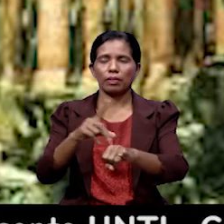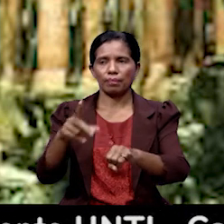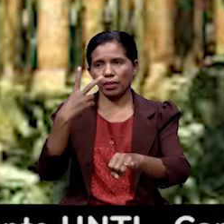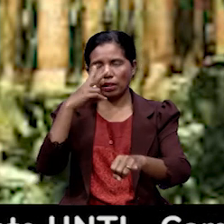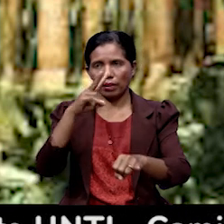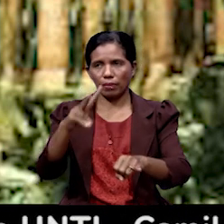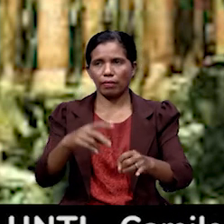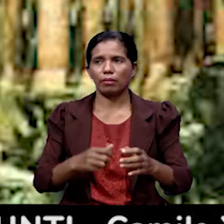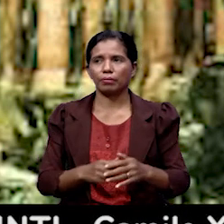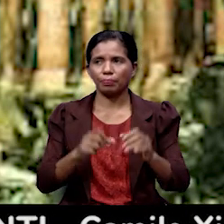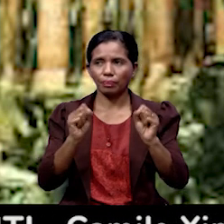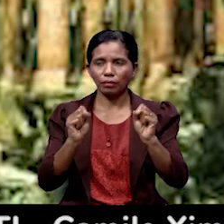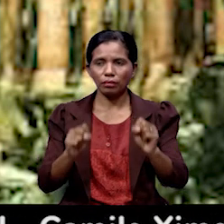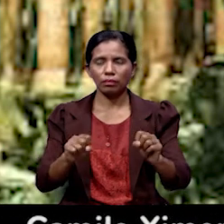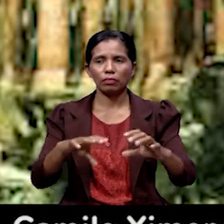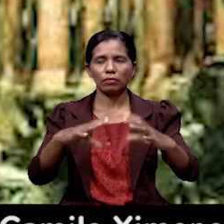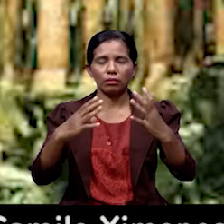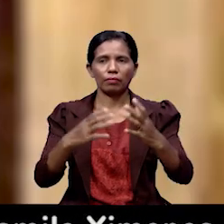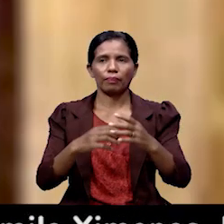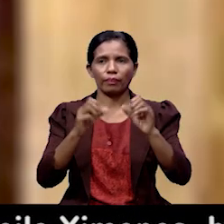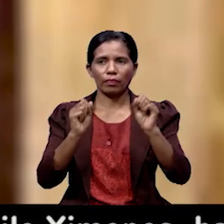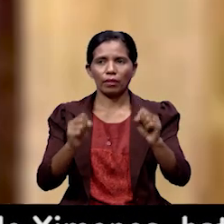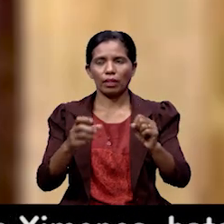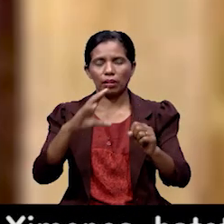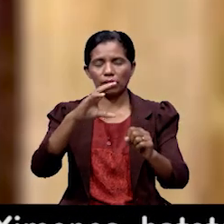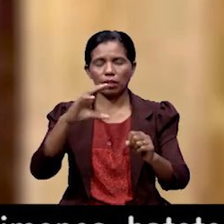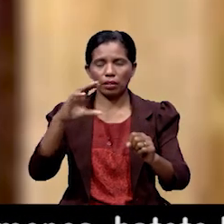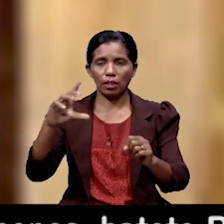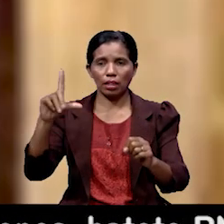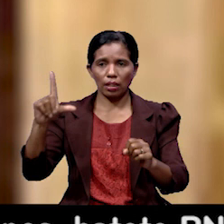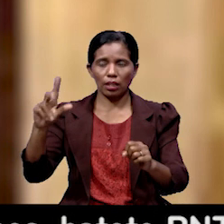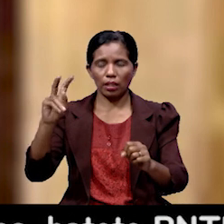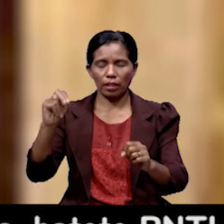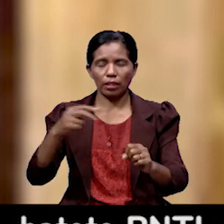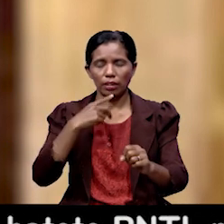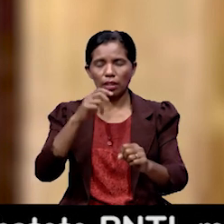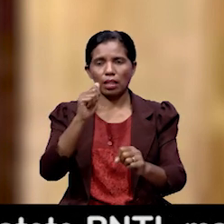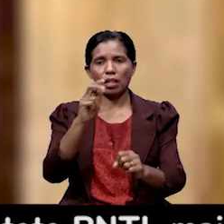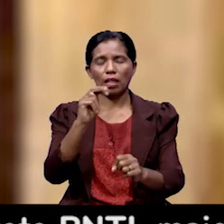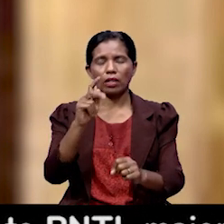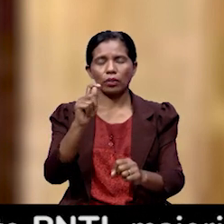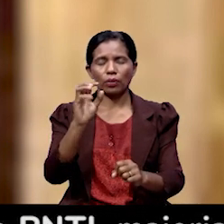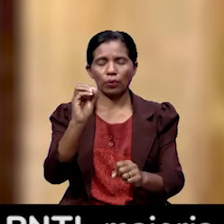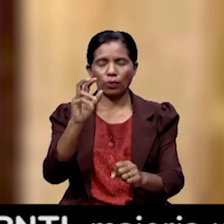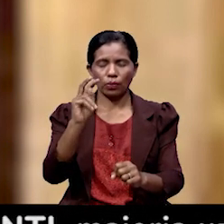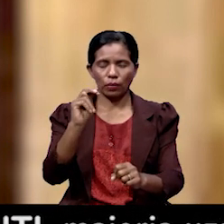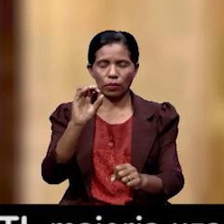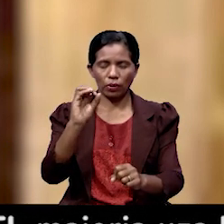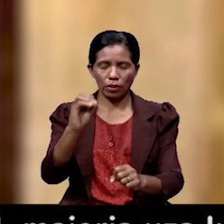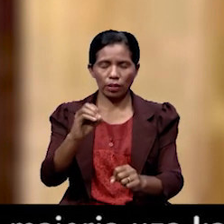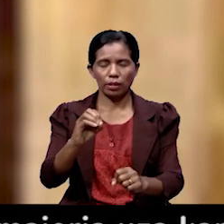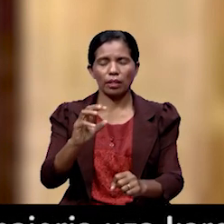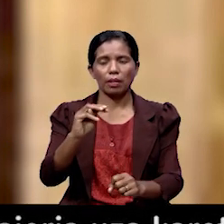pátria, Conselho dos Combatentes da Libertação Nacional CCLN autoriza Antônio João Gomes da Costa Mahono Bulerek